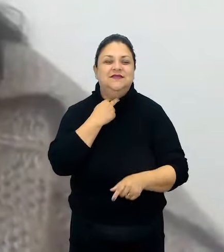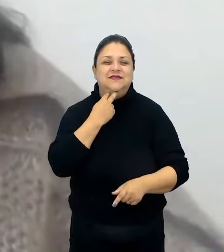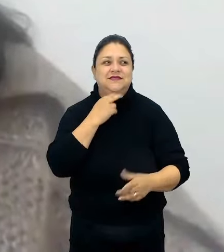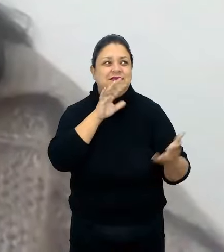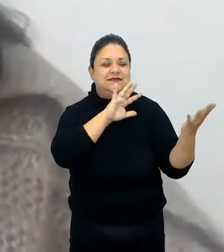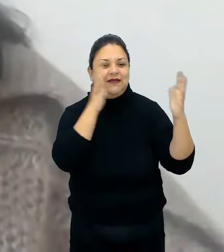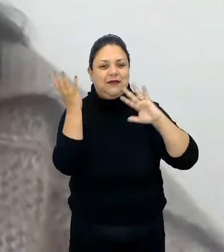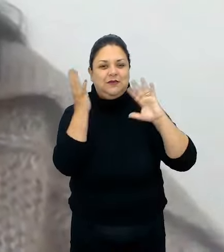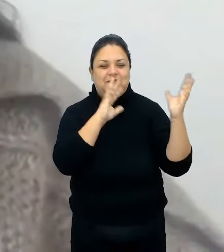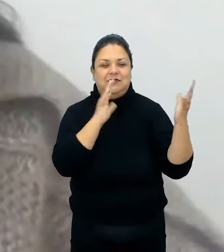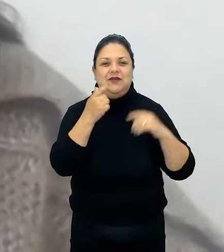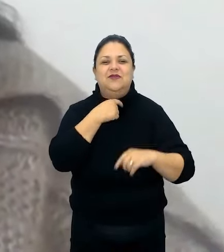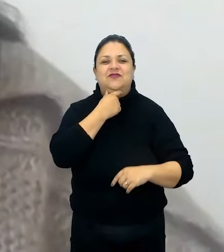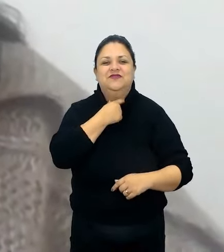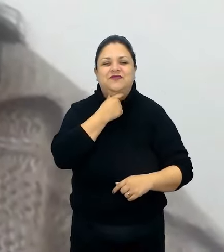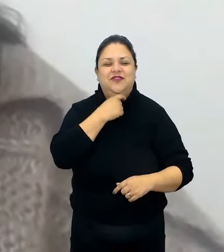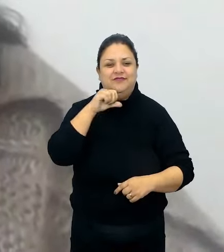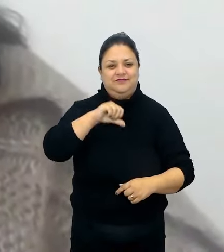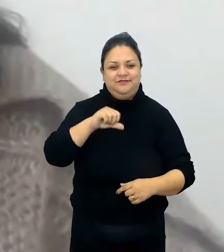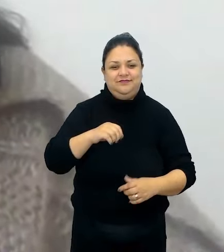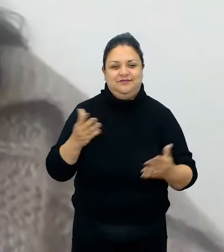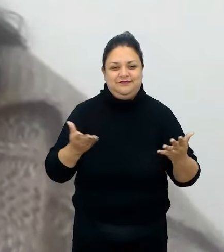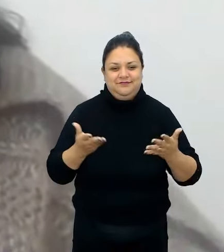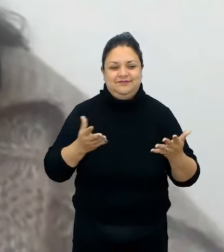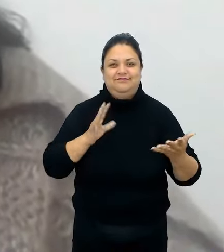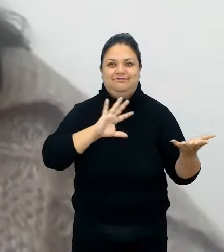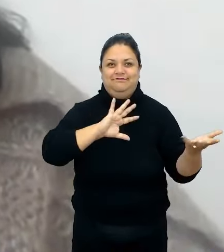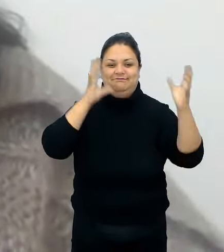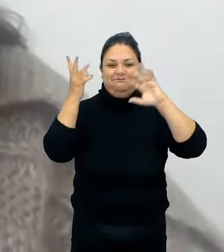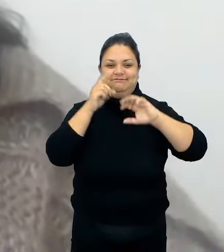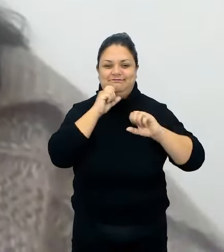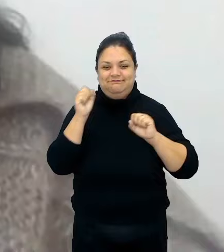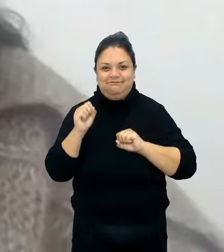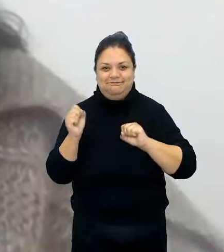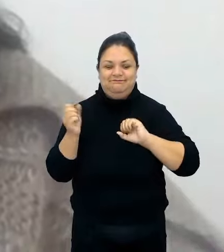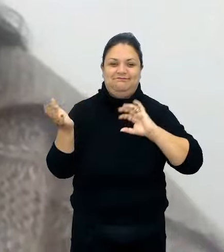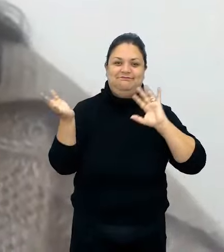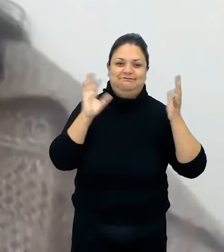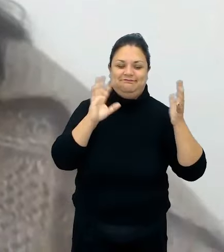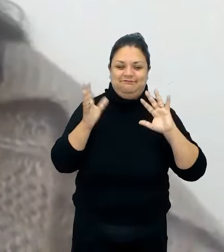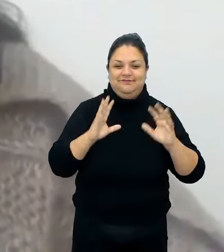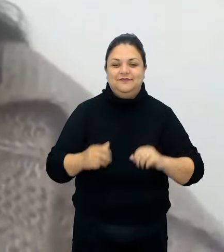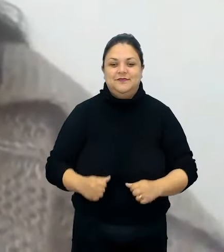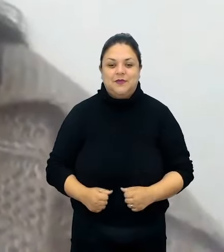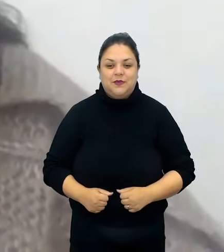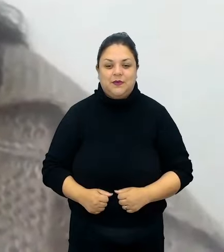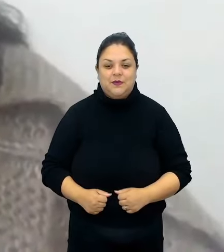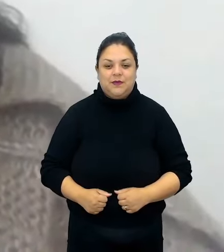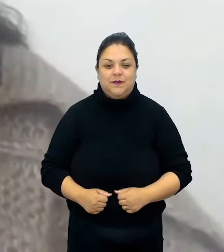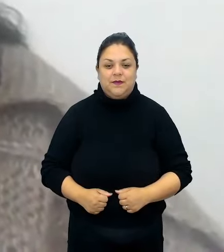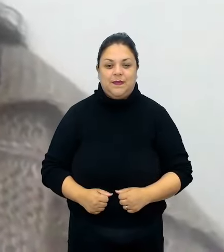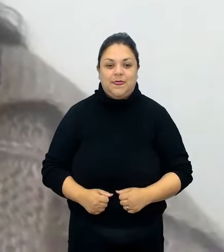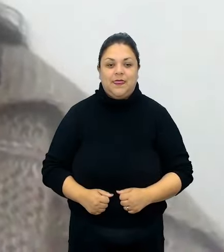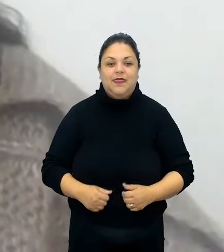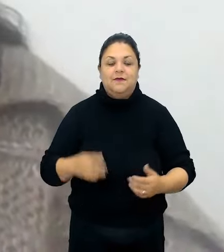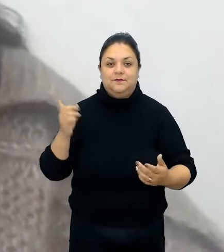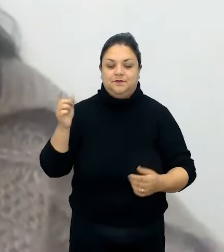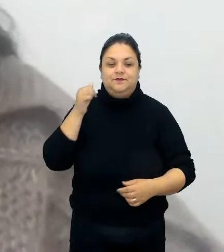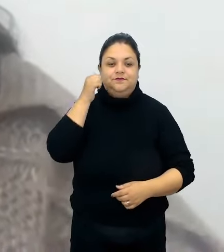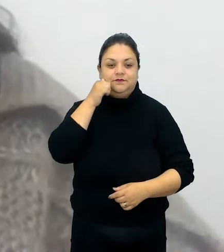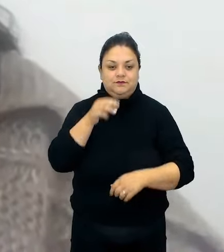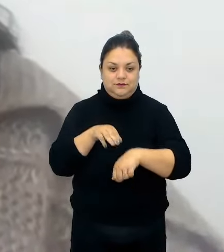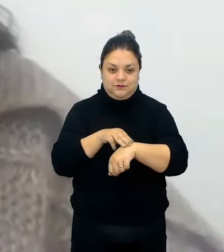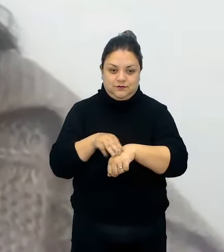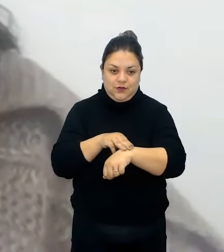de tempo, já tenho a voz rouquinha, mas piorou com esse tempo, muda para lá e para cá, né? Sou uma pessoa de pele morena, né? Eu